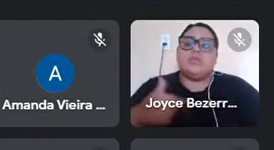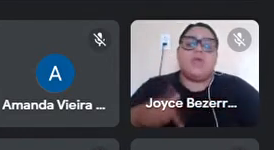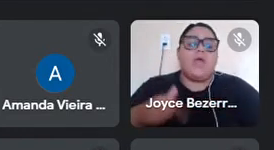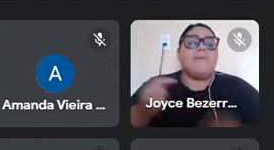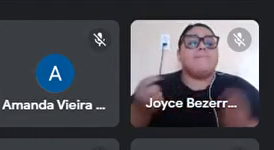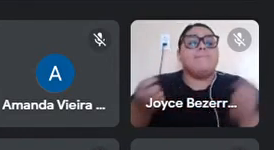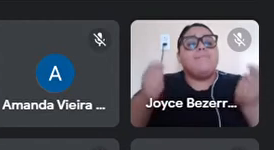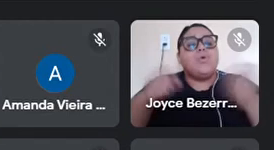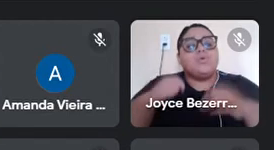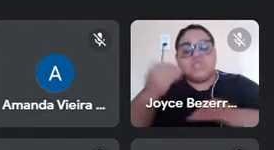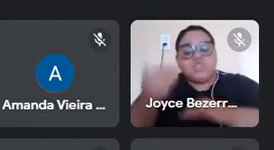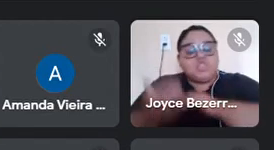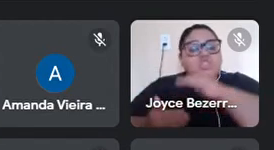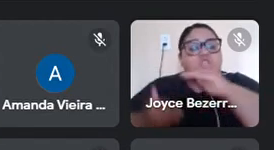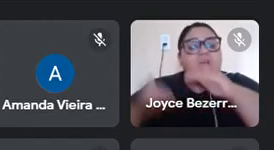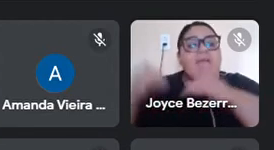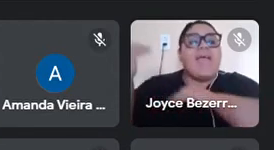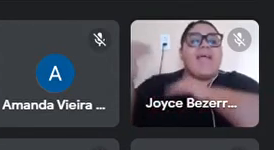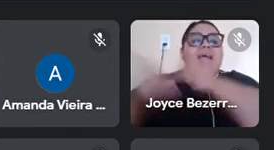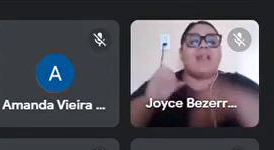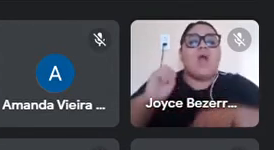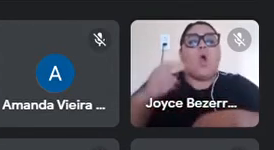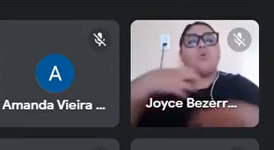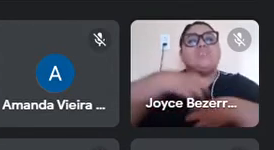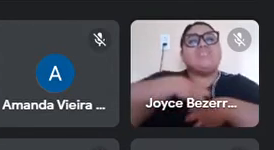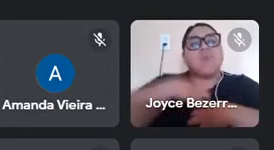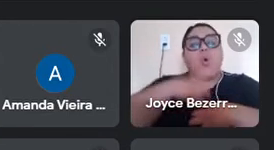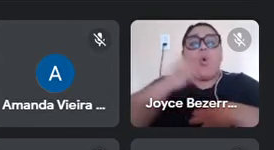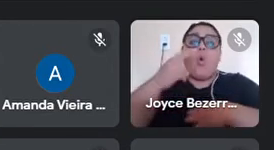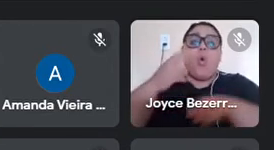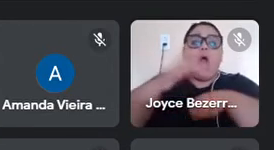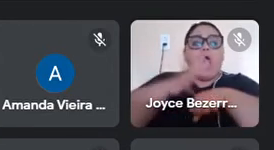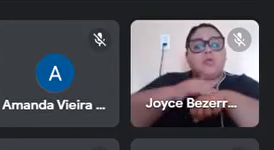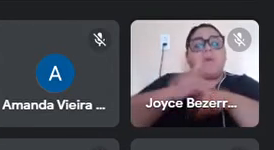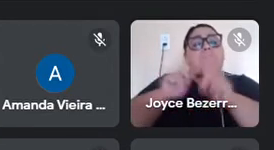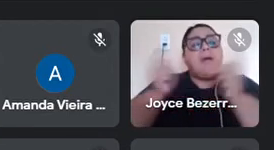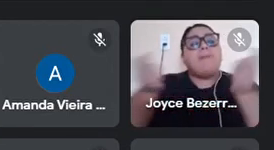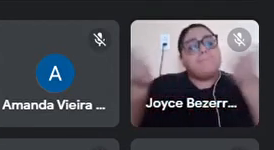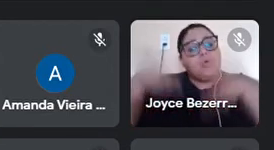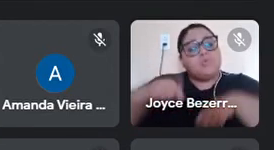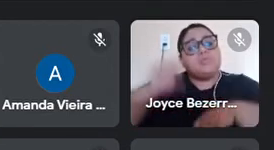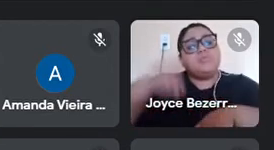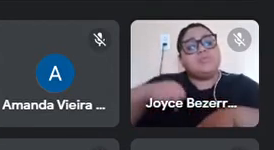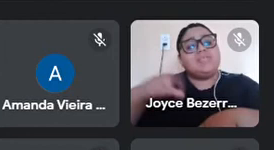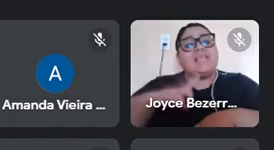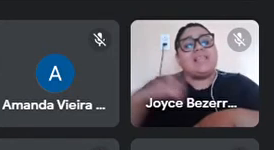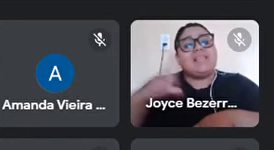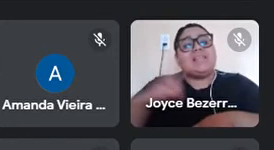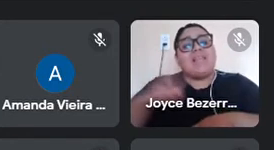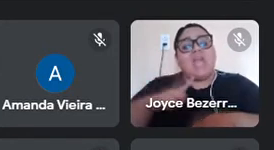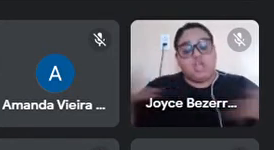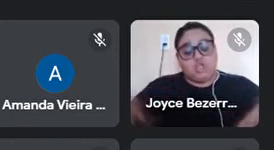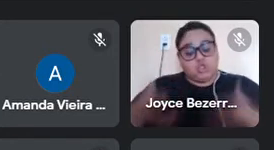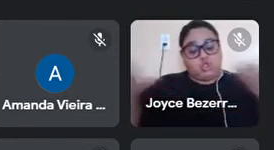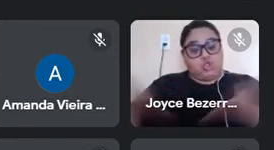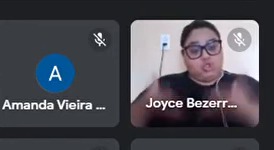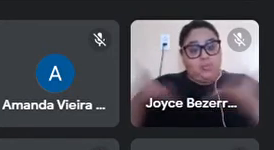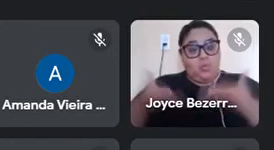capacidade de gerar sintomas ou a doença em si, mas que tenham a capacidade de estimular o nosso sistema imune